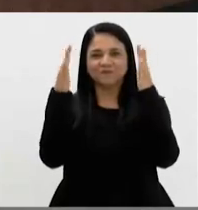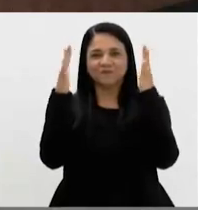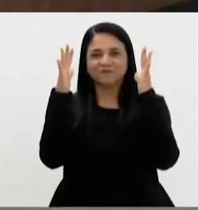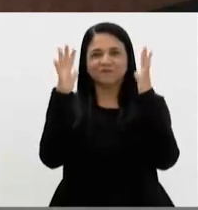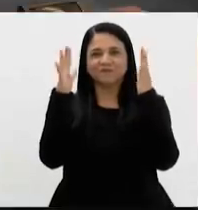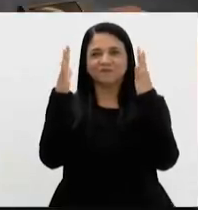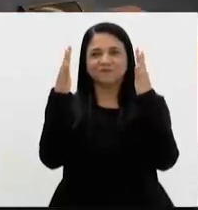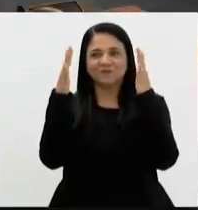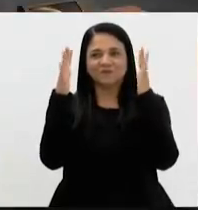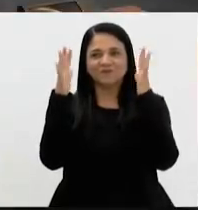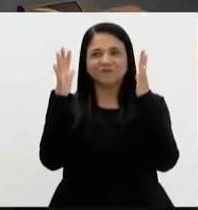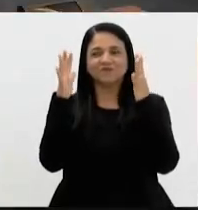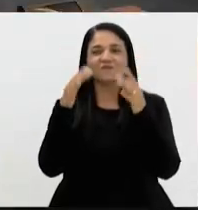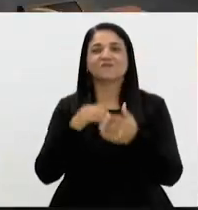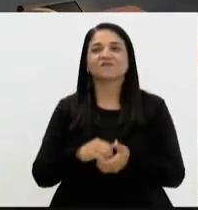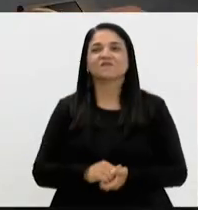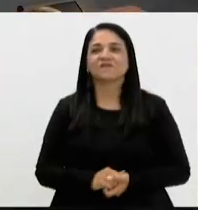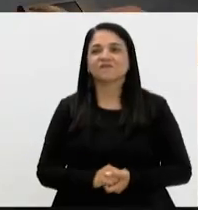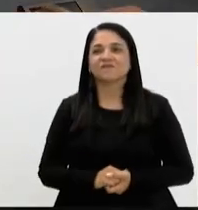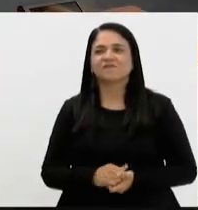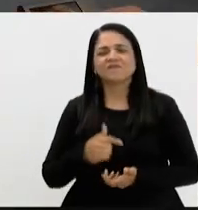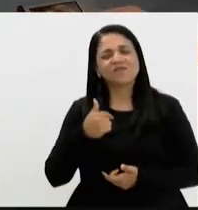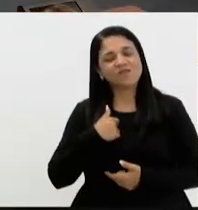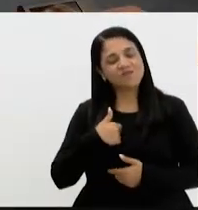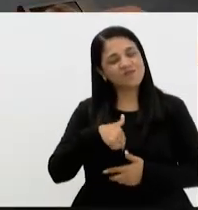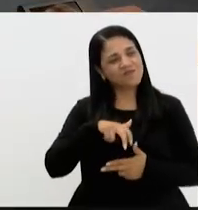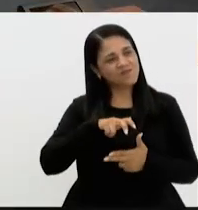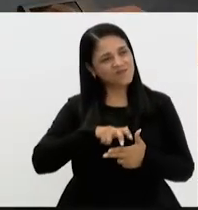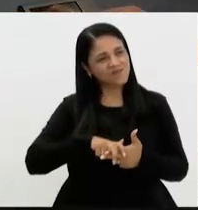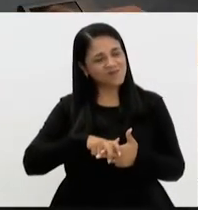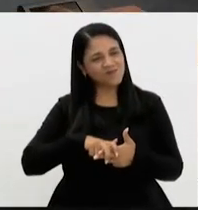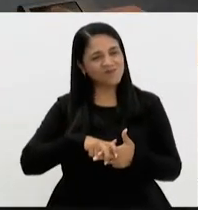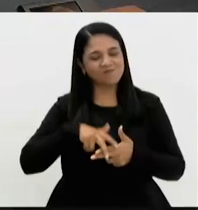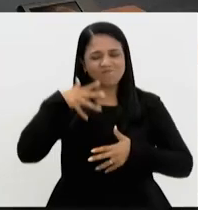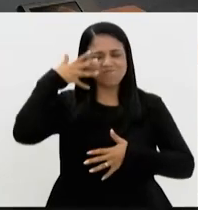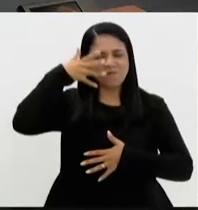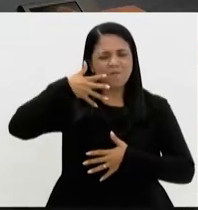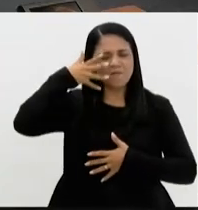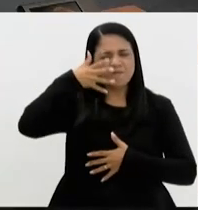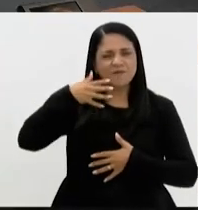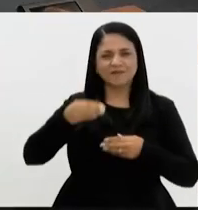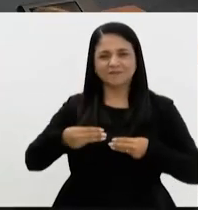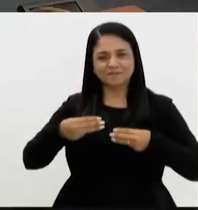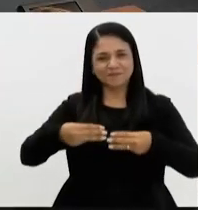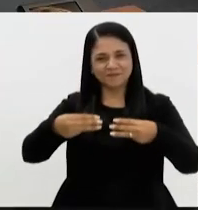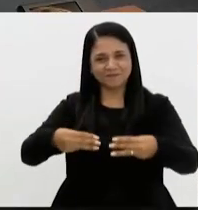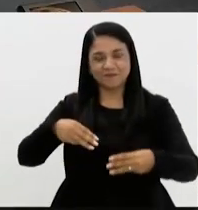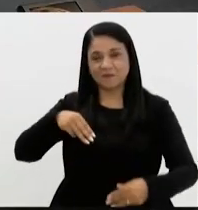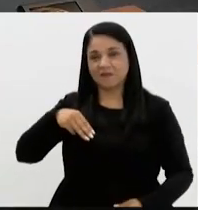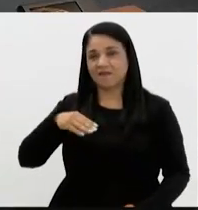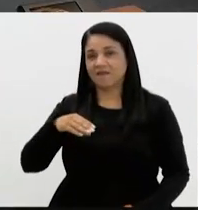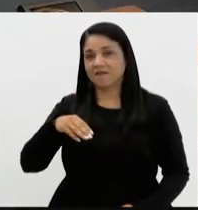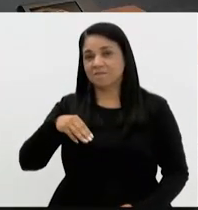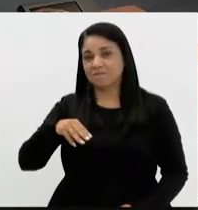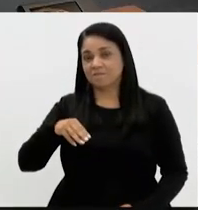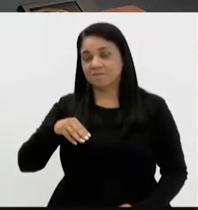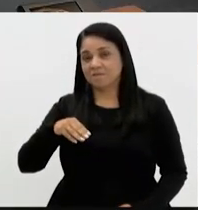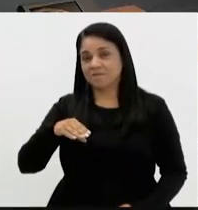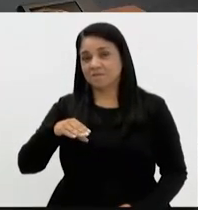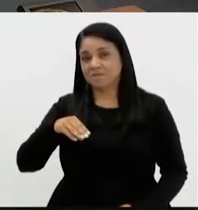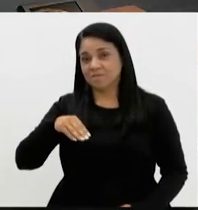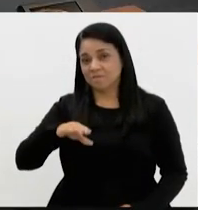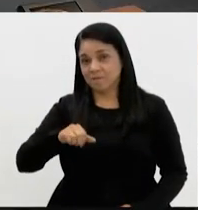obrigada eu tava ouvindo aqui a exposição da ministra Maria Cláudia recordando a exposição da